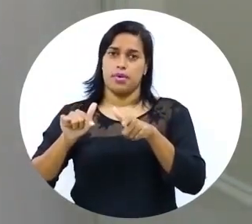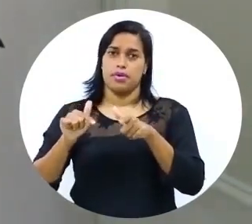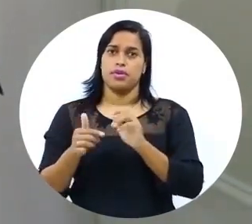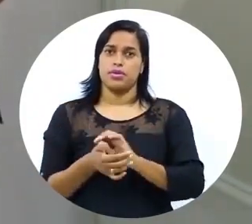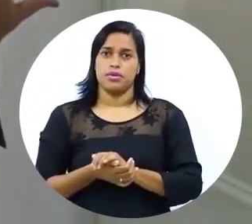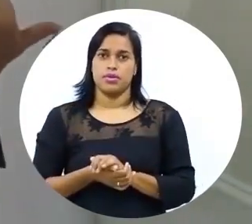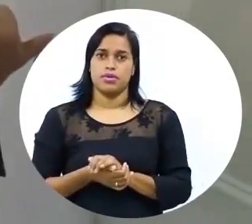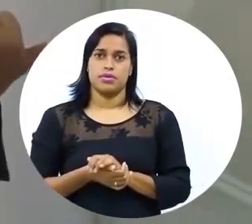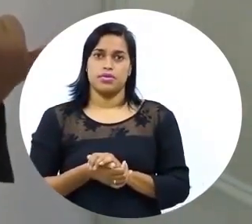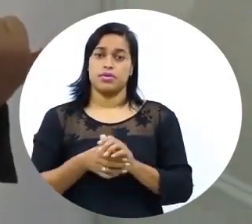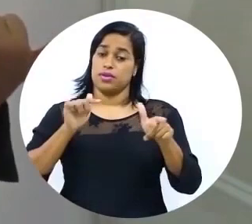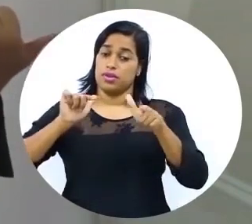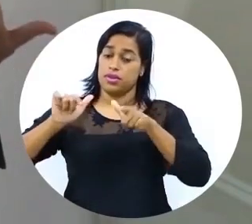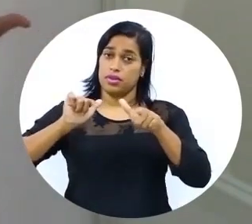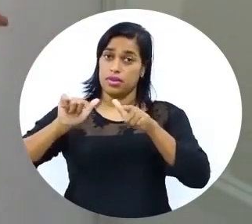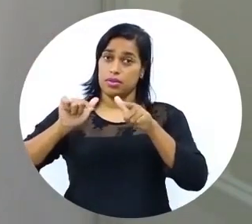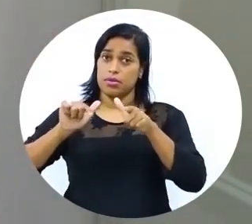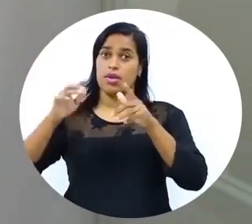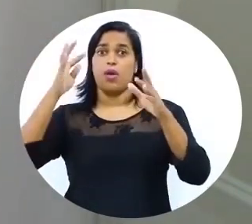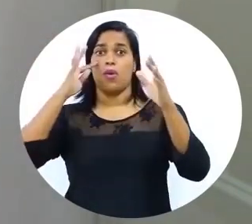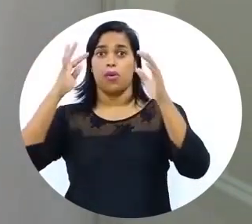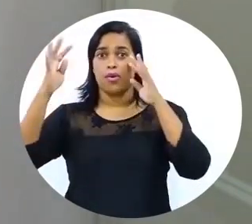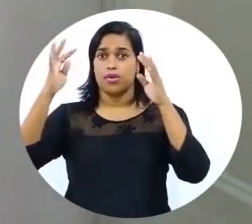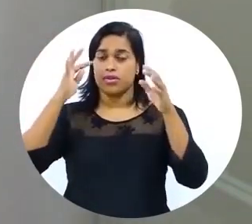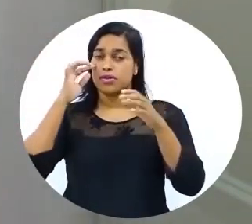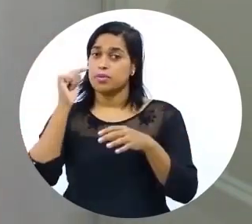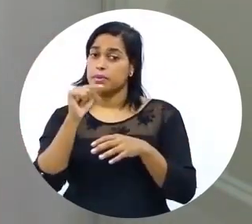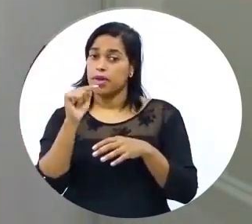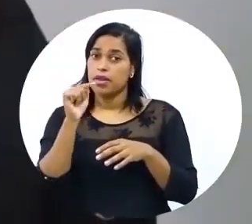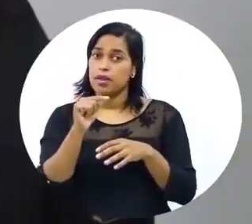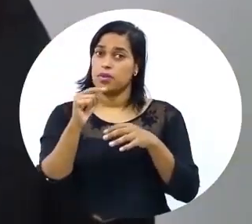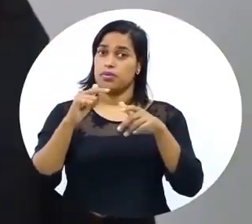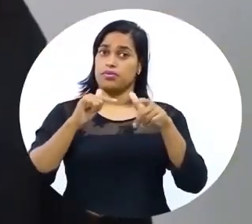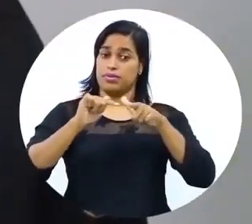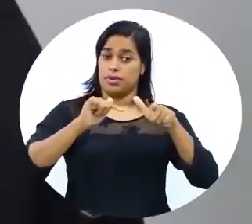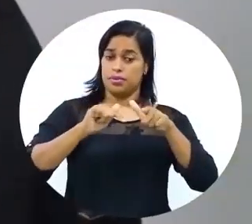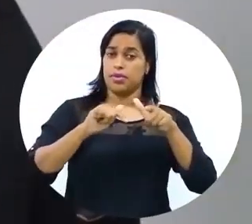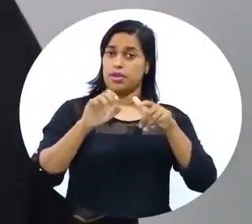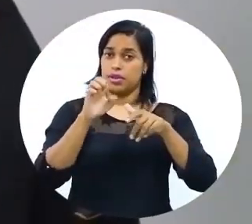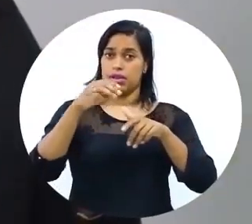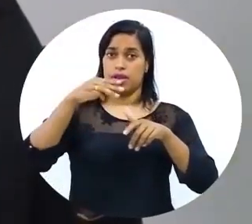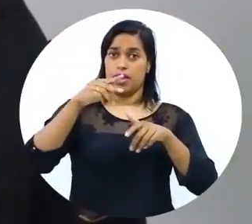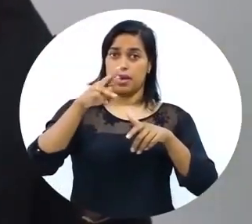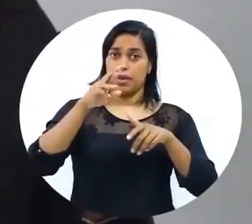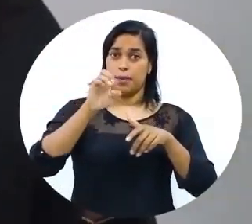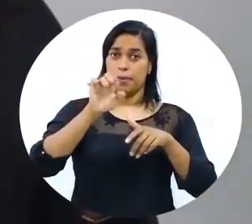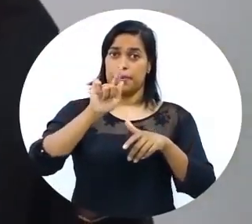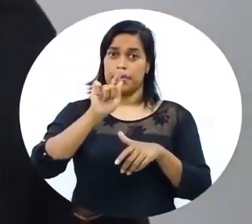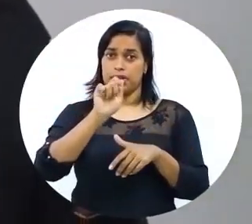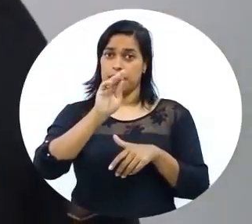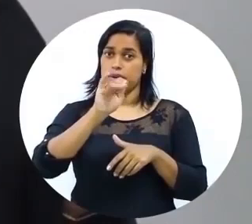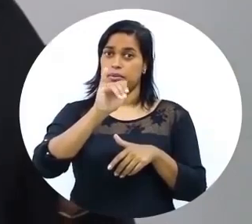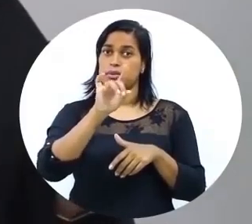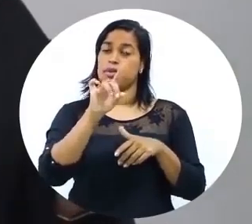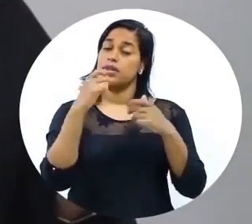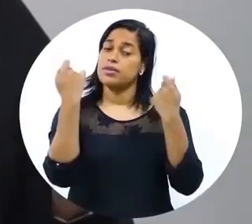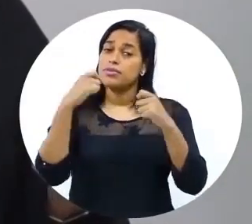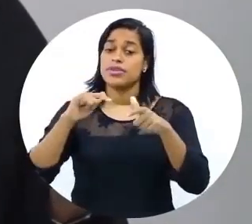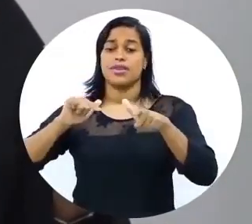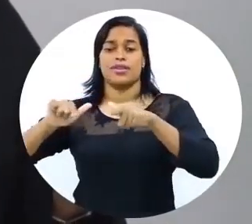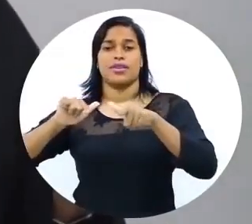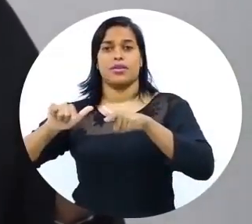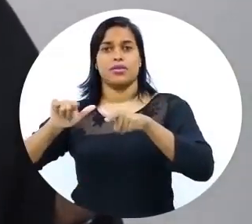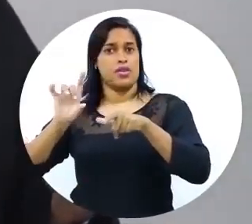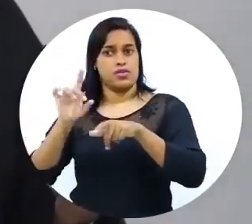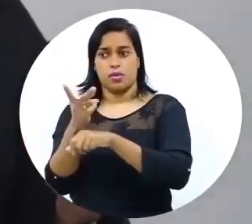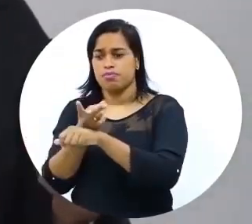tenha trabalhado o autoconhecimento na empregabilidade, mas que na trabalhabilidade, além do autoconhecimento, você não